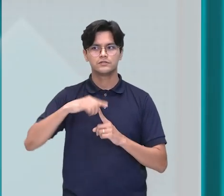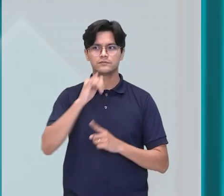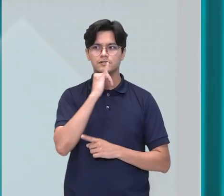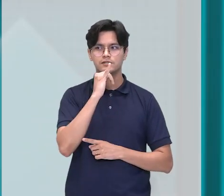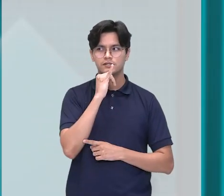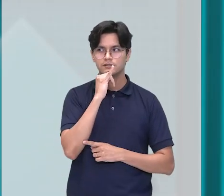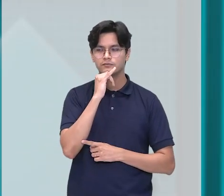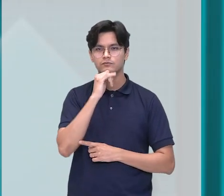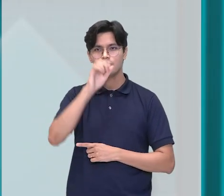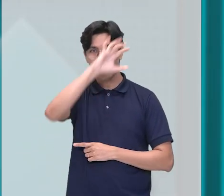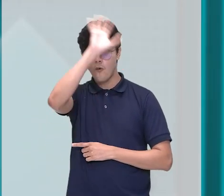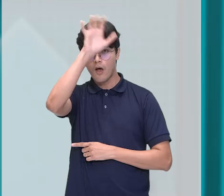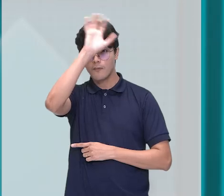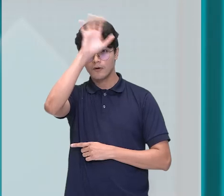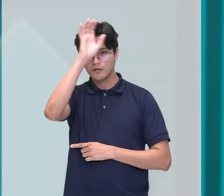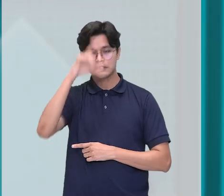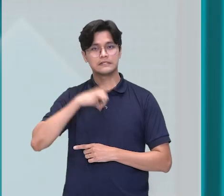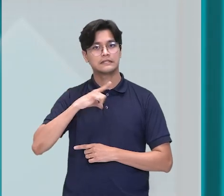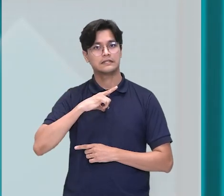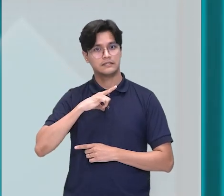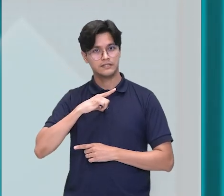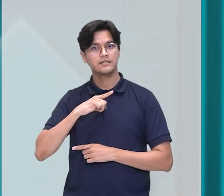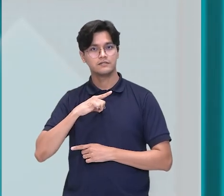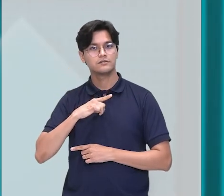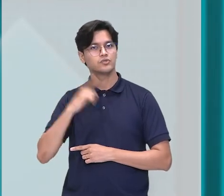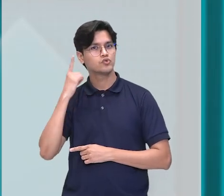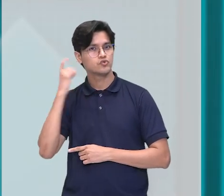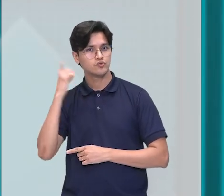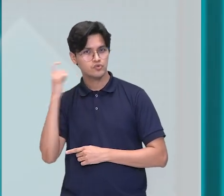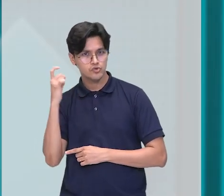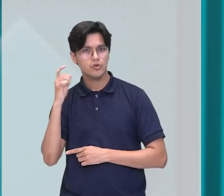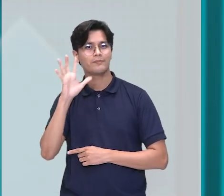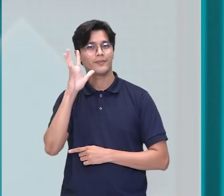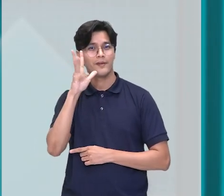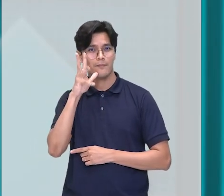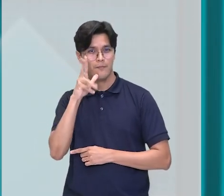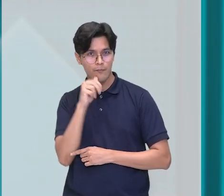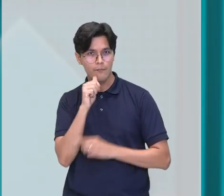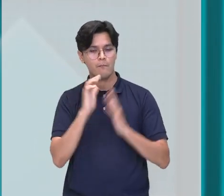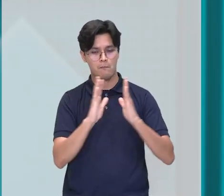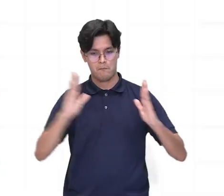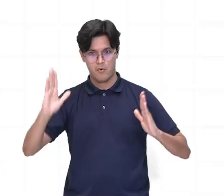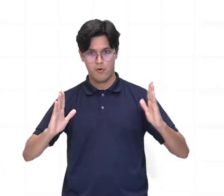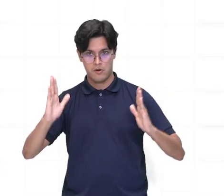para vocês agora essa definição de duração do som.